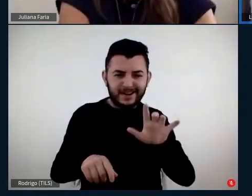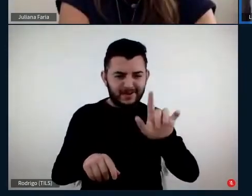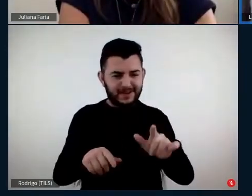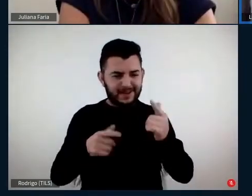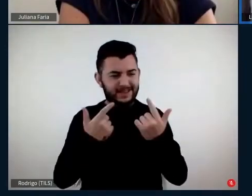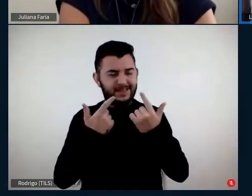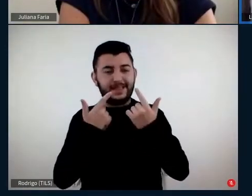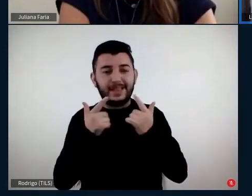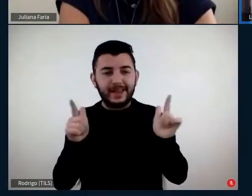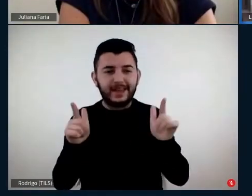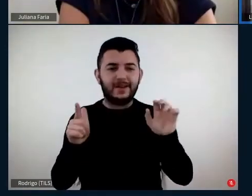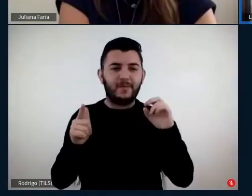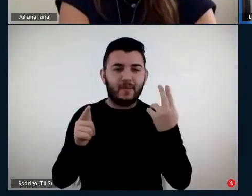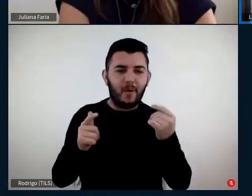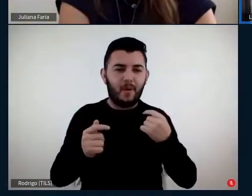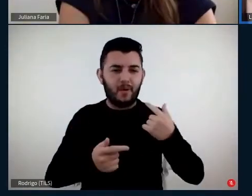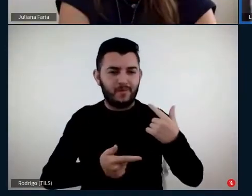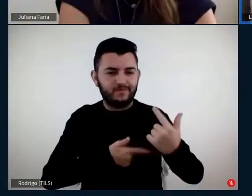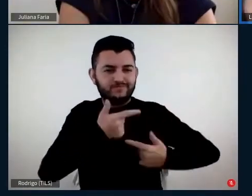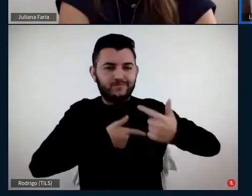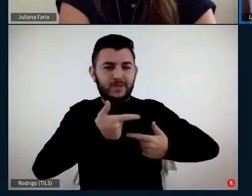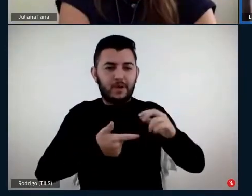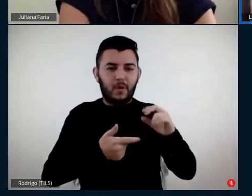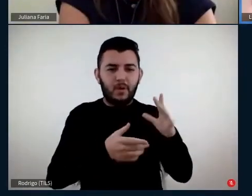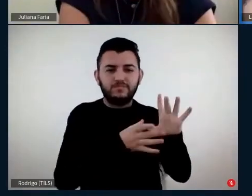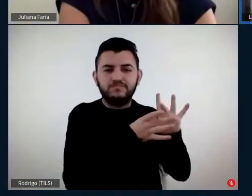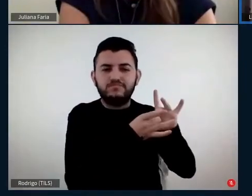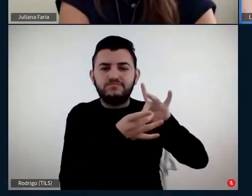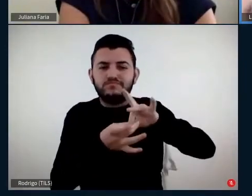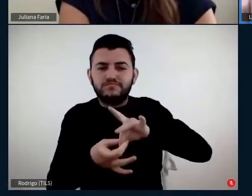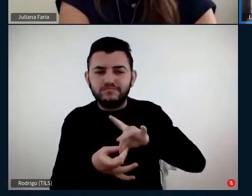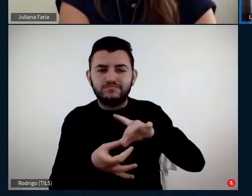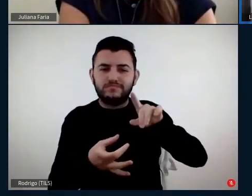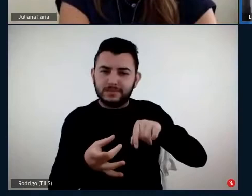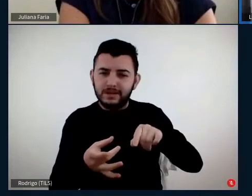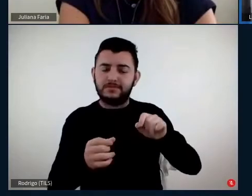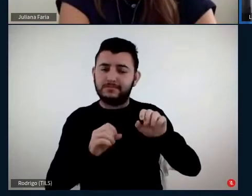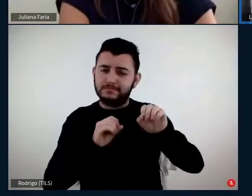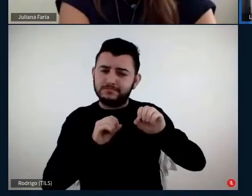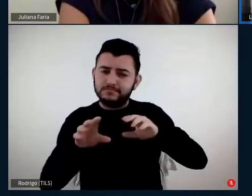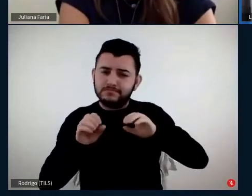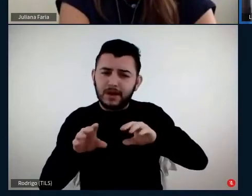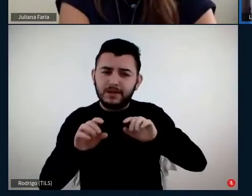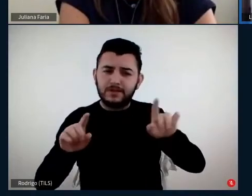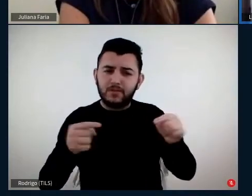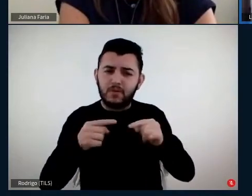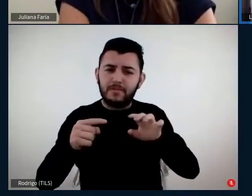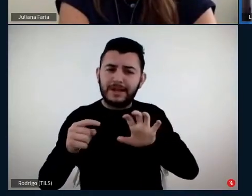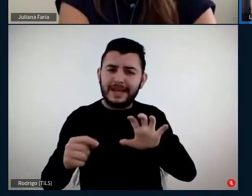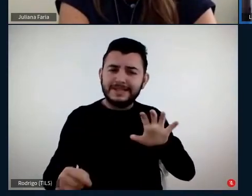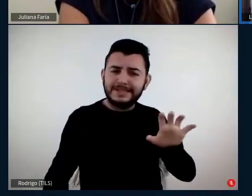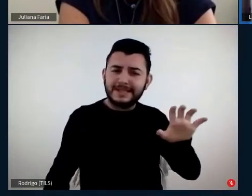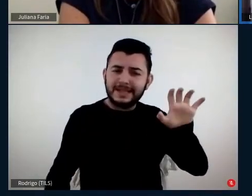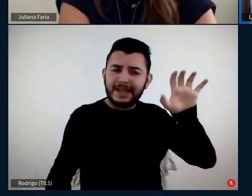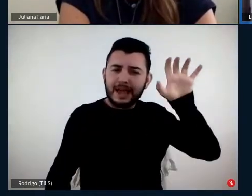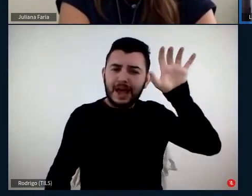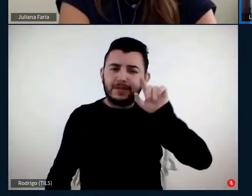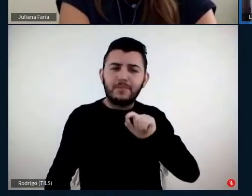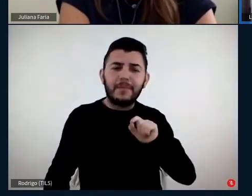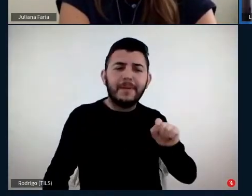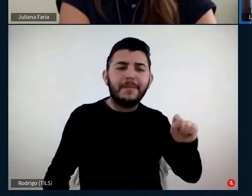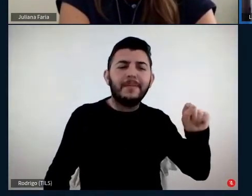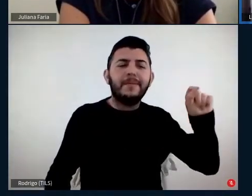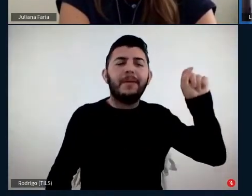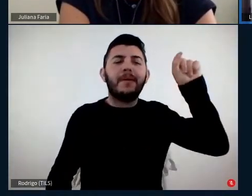seja da atuação, seja do contexto educacional daquele estado, daquele lugar. Então, assim, o CAIS ele tem muito